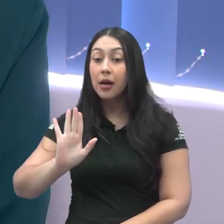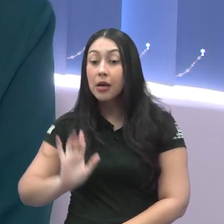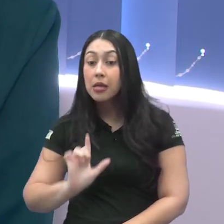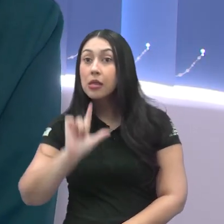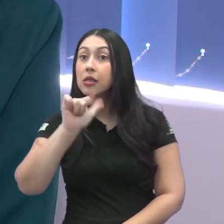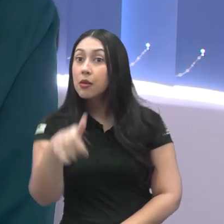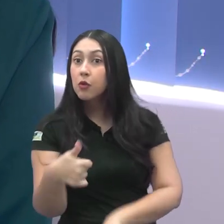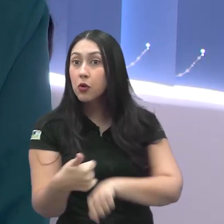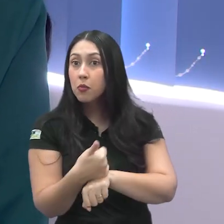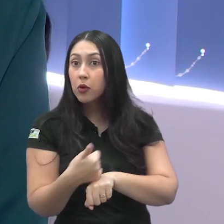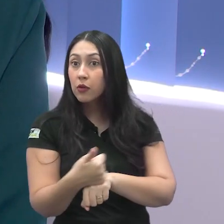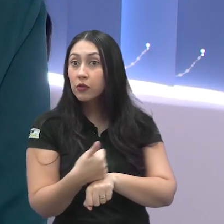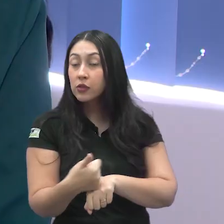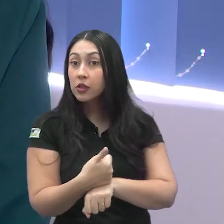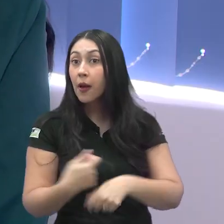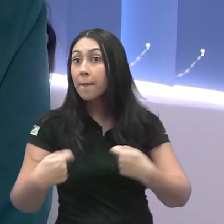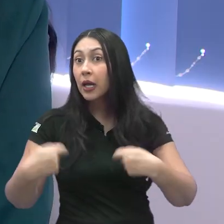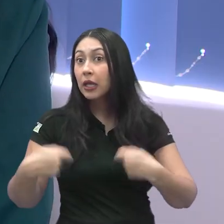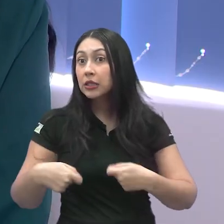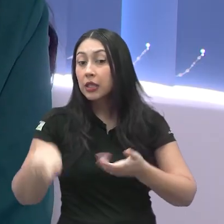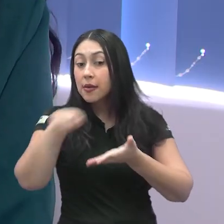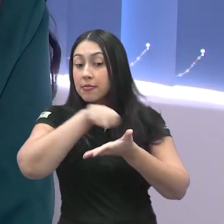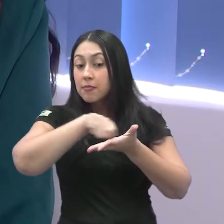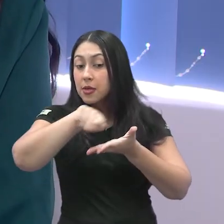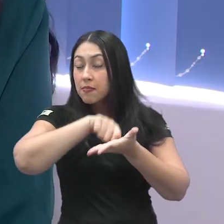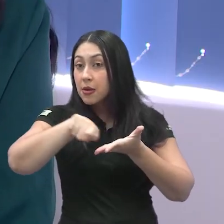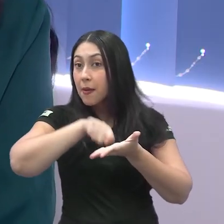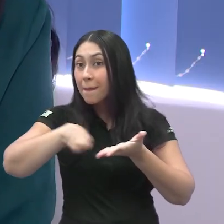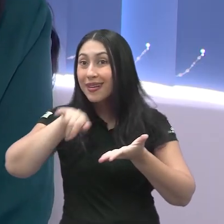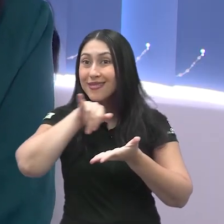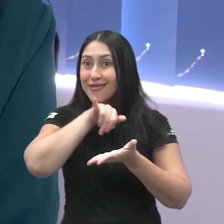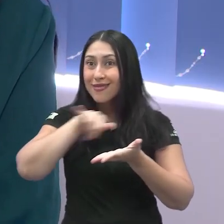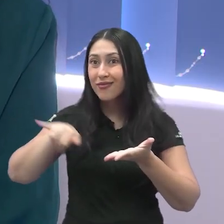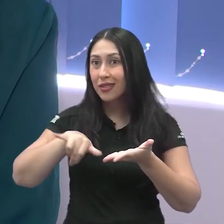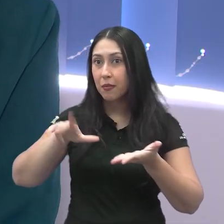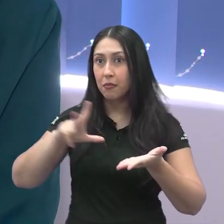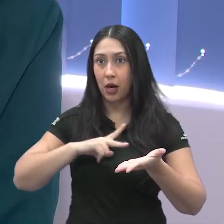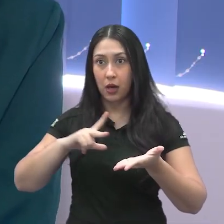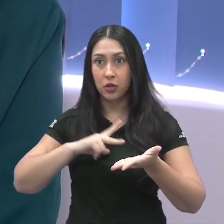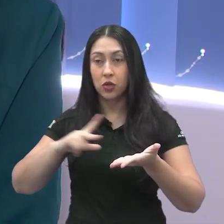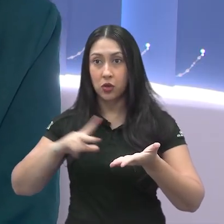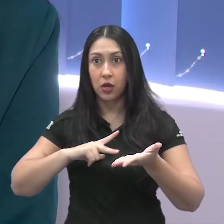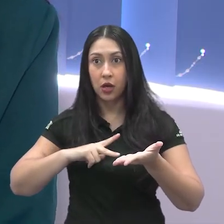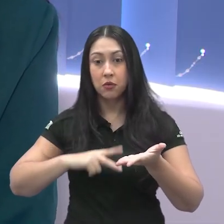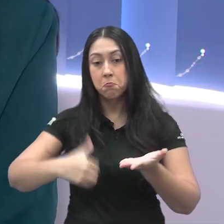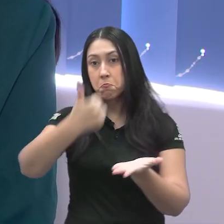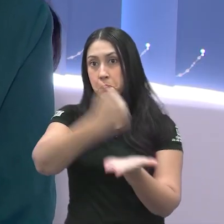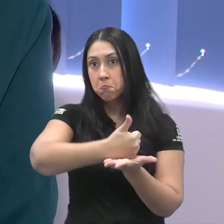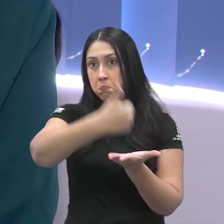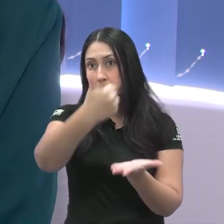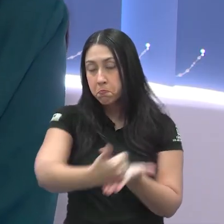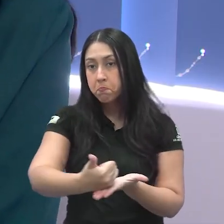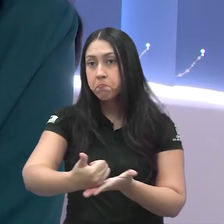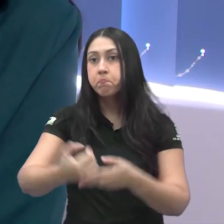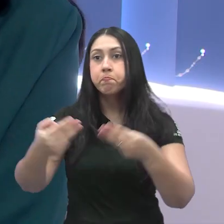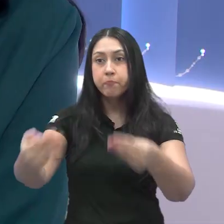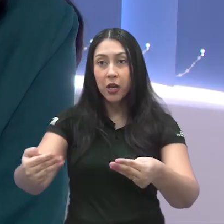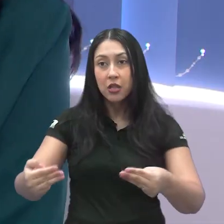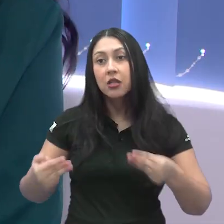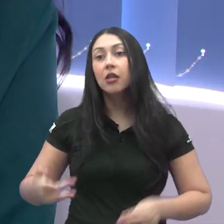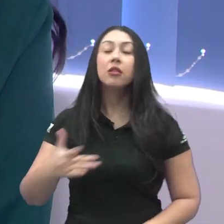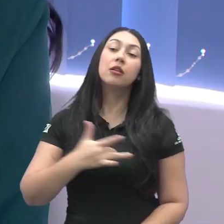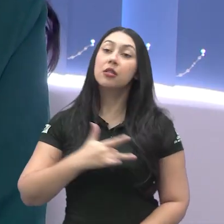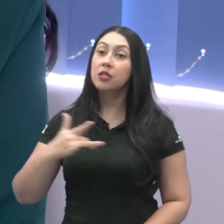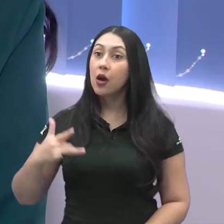atendimento no momento, e depois o profissional ele vai preencher uma ficha de notificação individual, que é protocolada